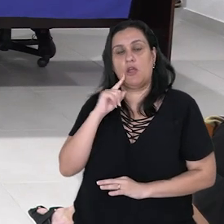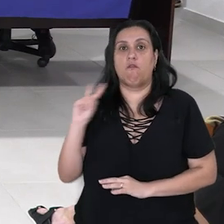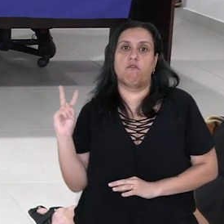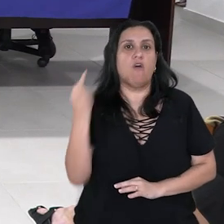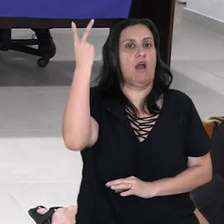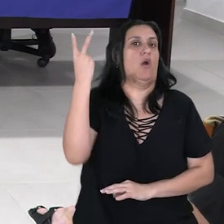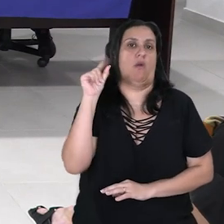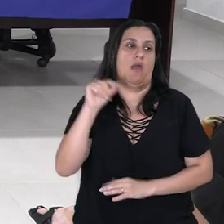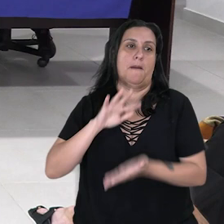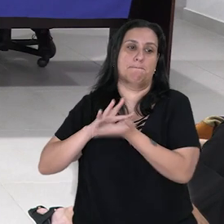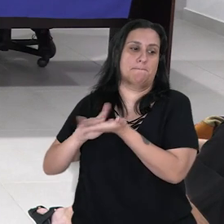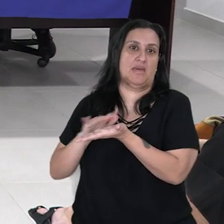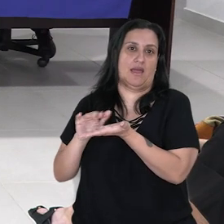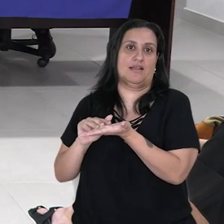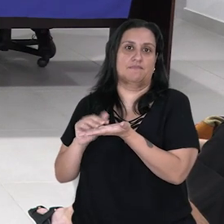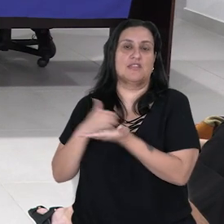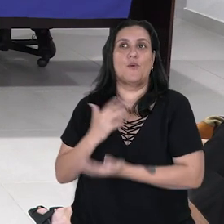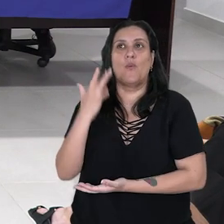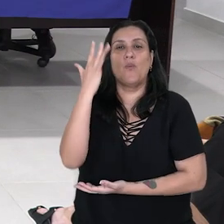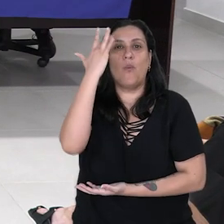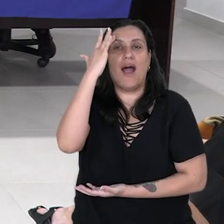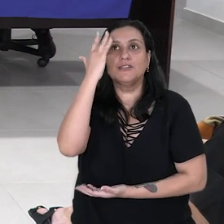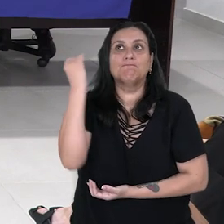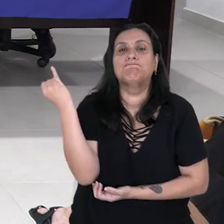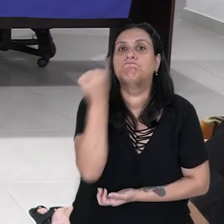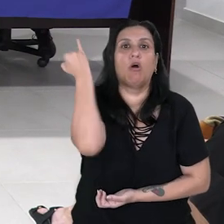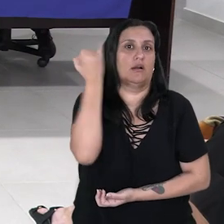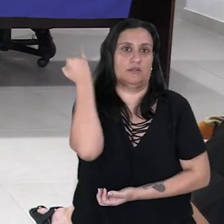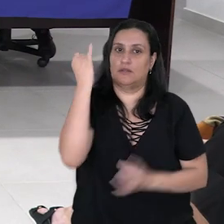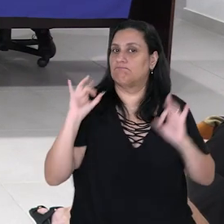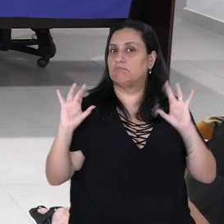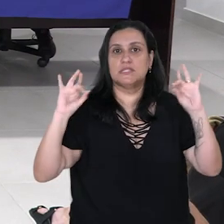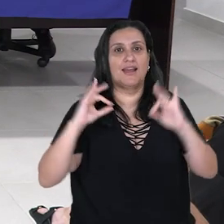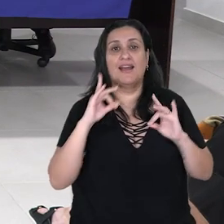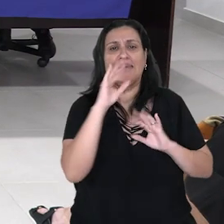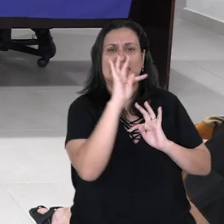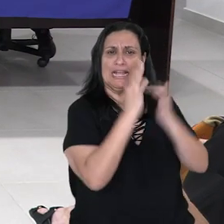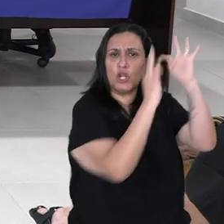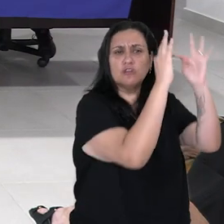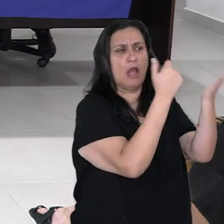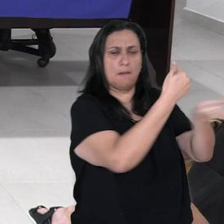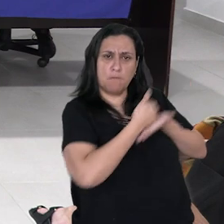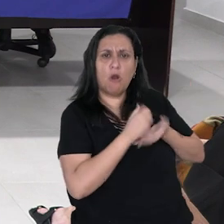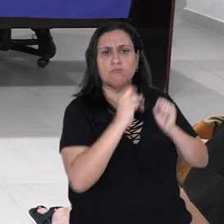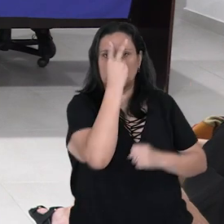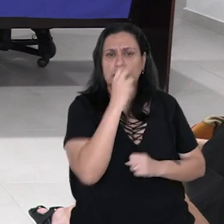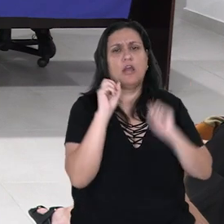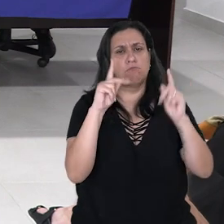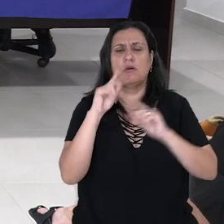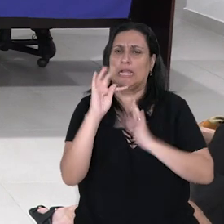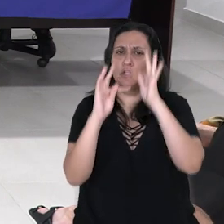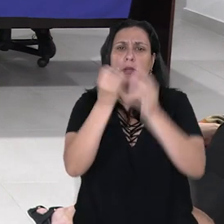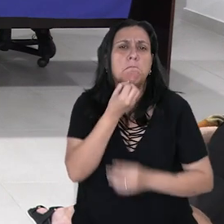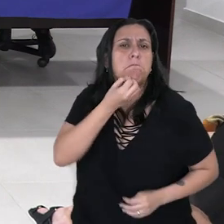valorizo muito o Braille, acho ele essencial. Toda tecnologia é excelente, toda tecnologia é